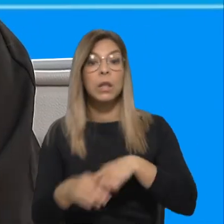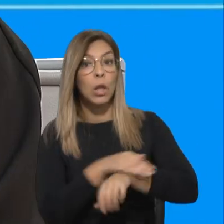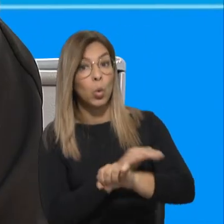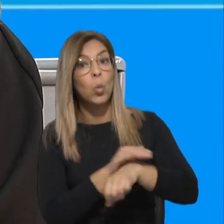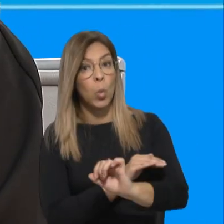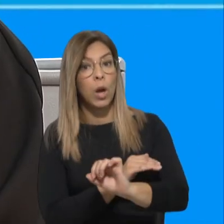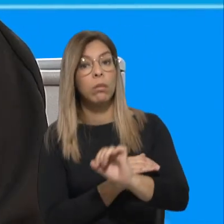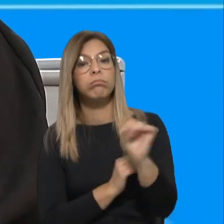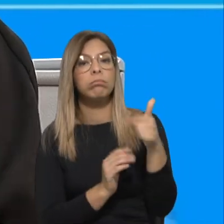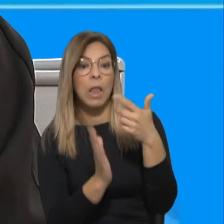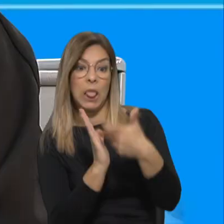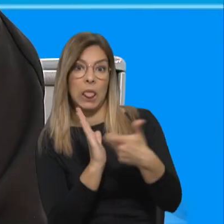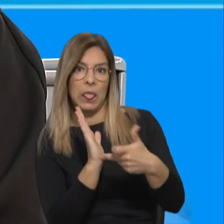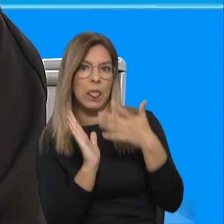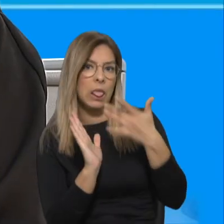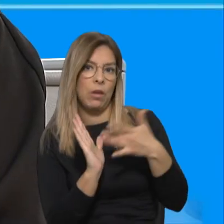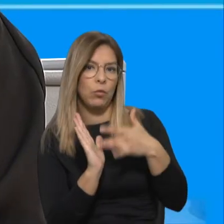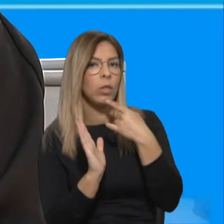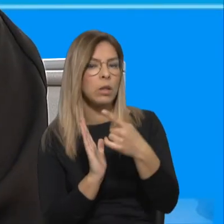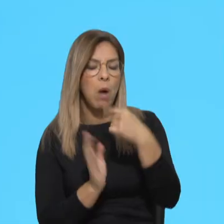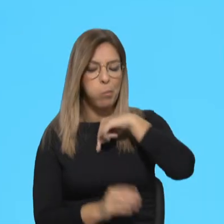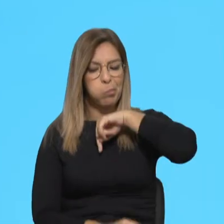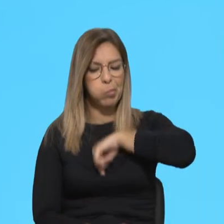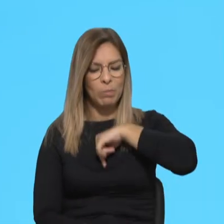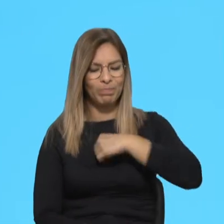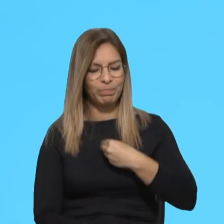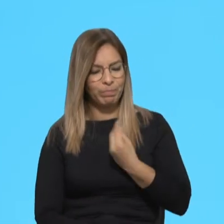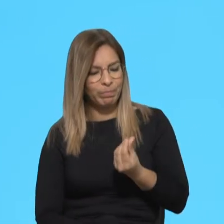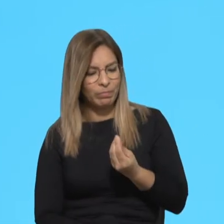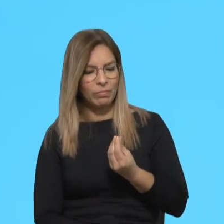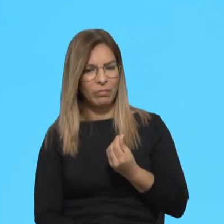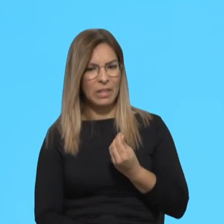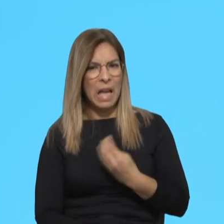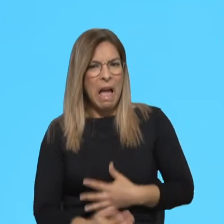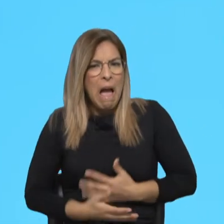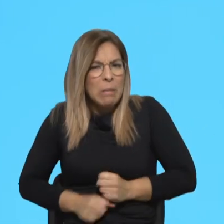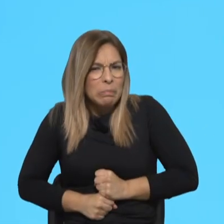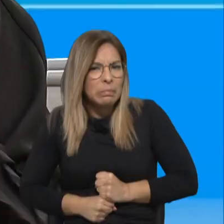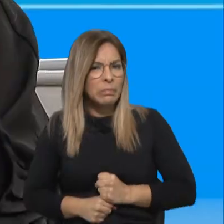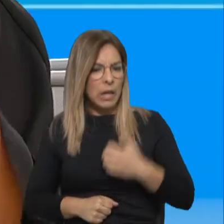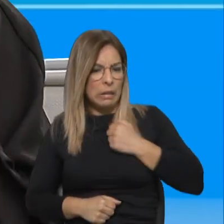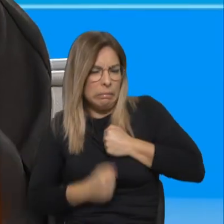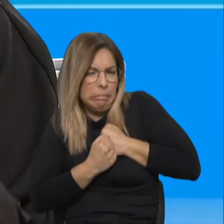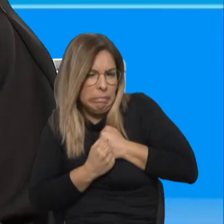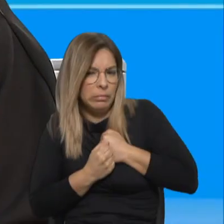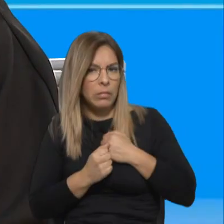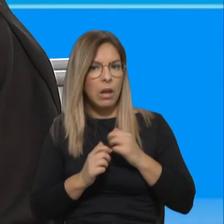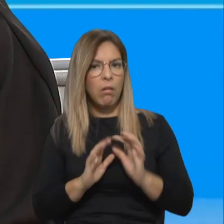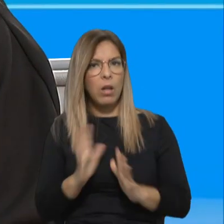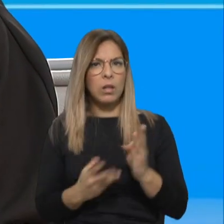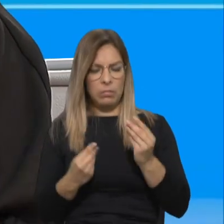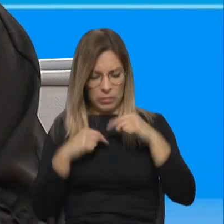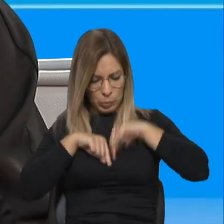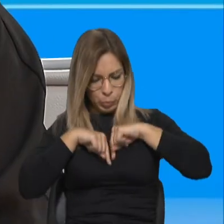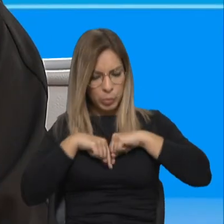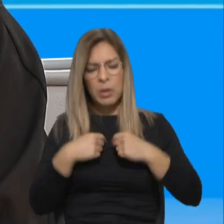devemos transmitir às nossas crianças, que é confia nos teus instintos. A barriga dói, há um aperto no coração, eu percebo que alguma coisa não está